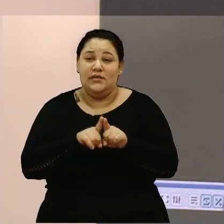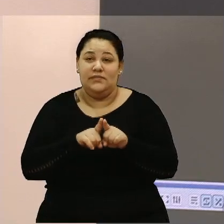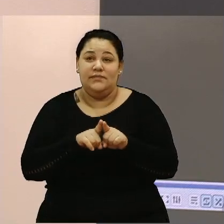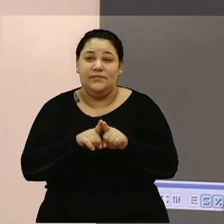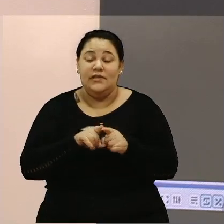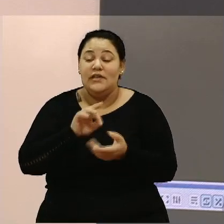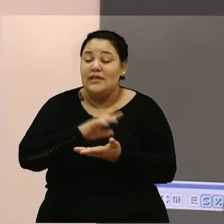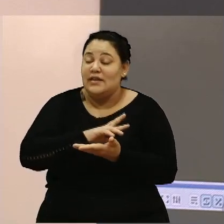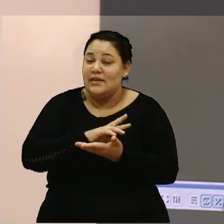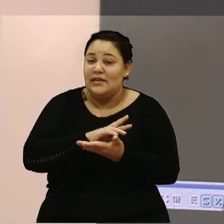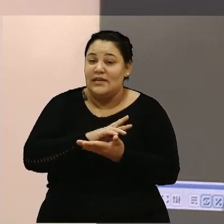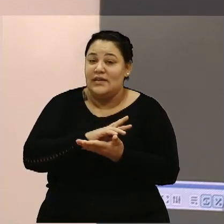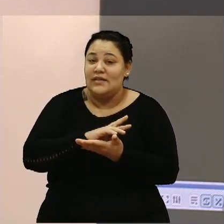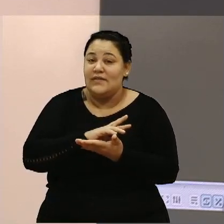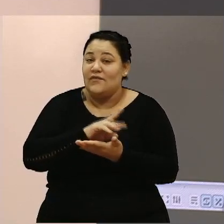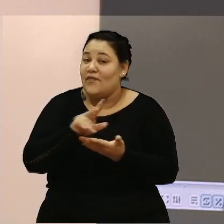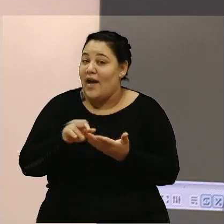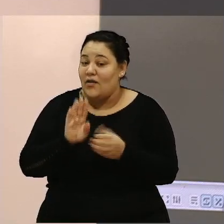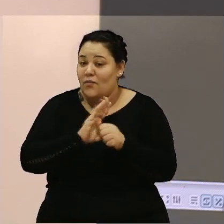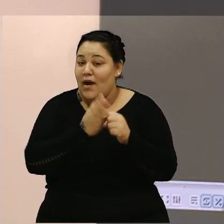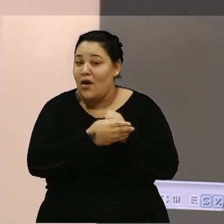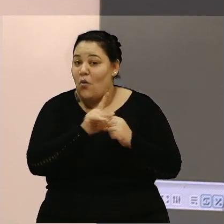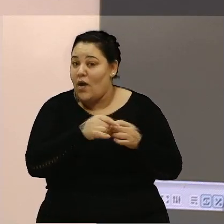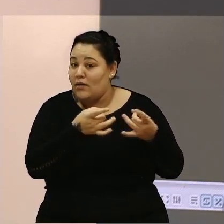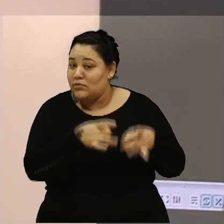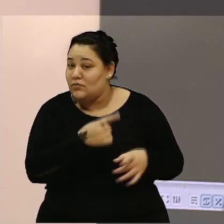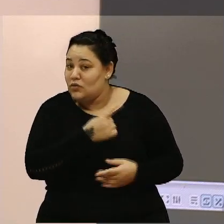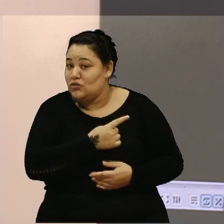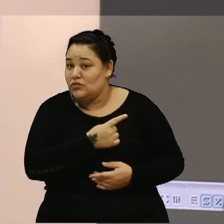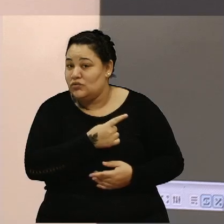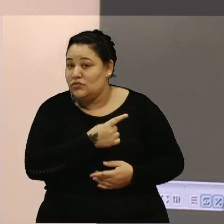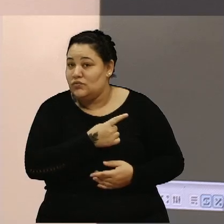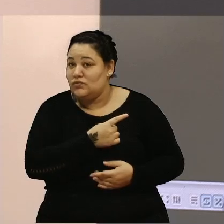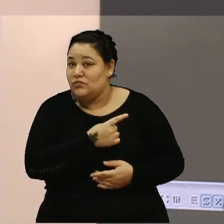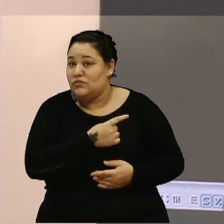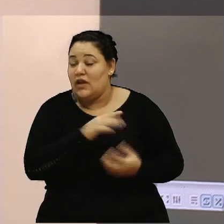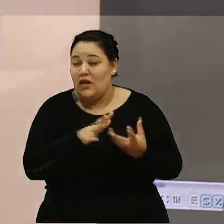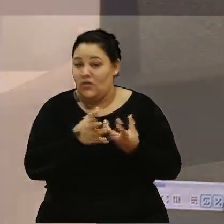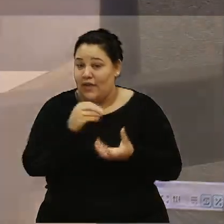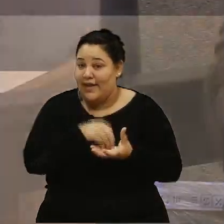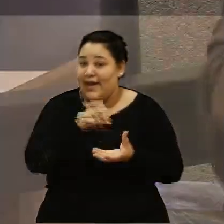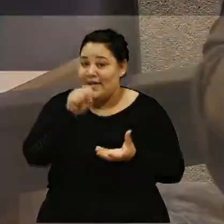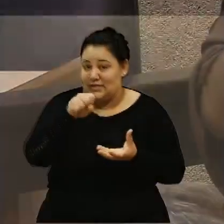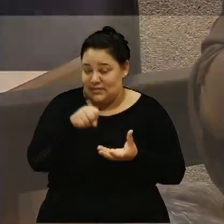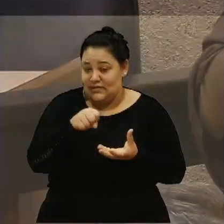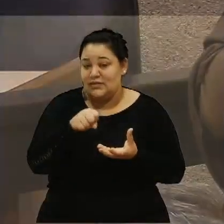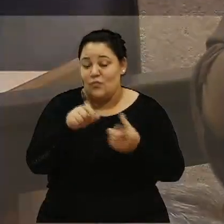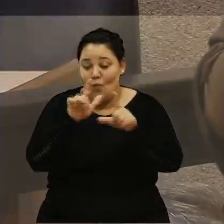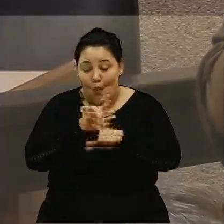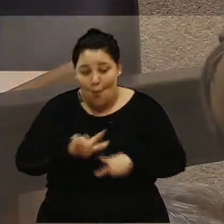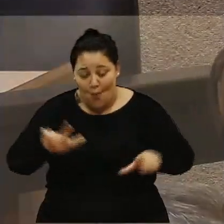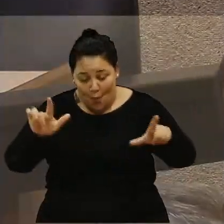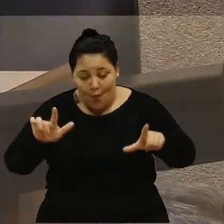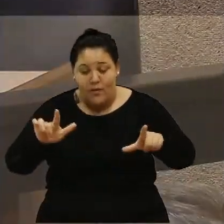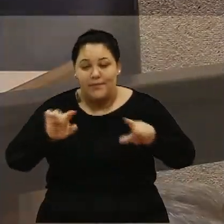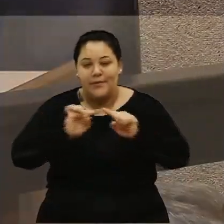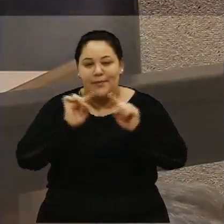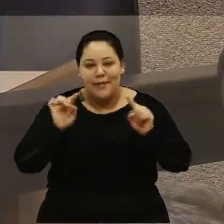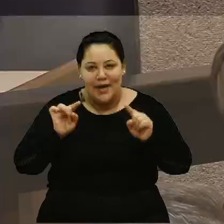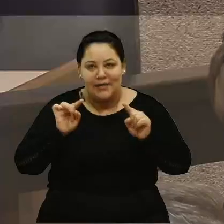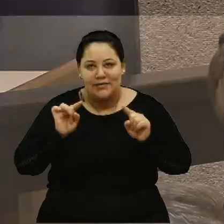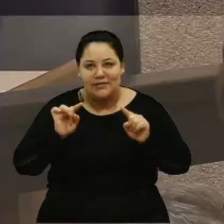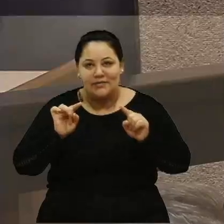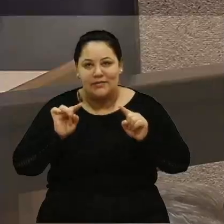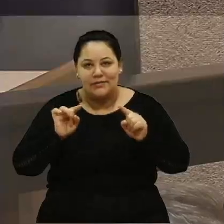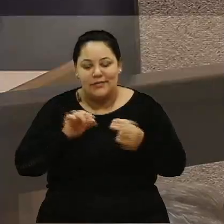vários bairros viram um depósito para isso. A Codeca até vai lá e limpa, porém, os recicladores,